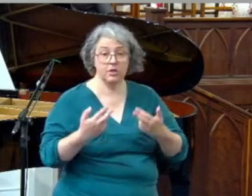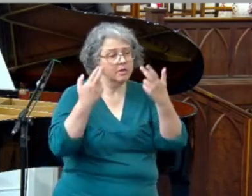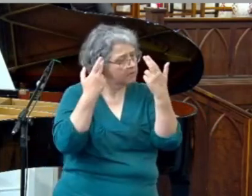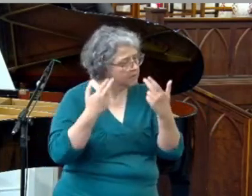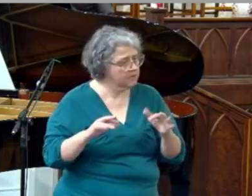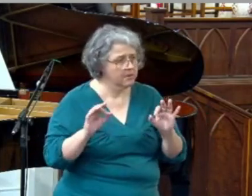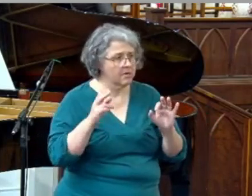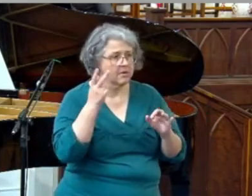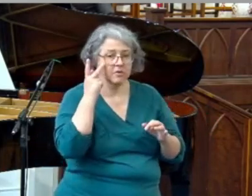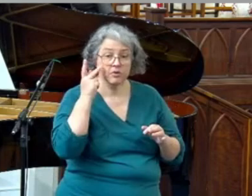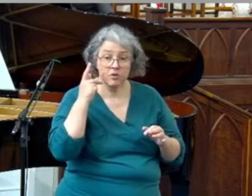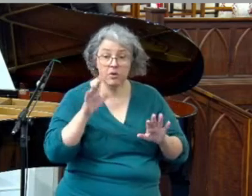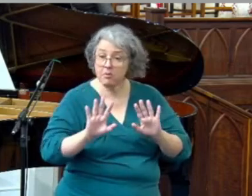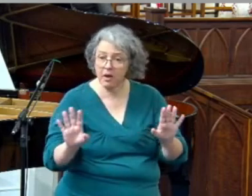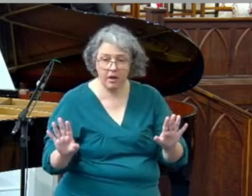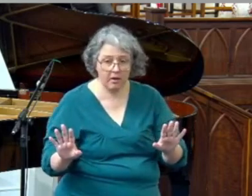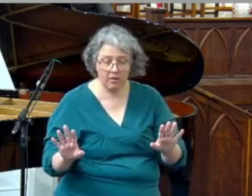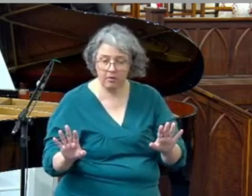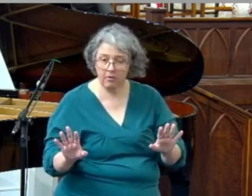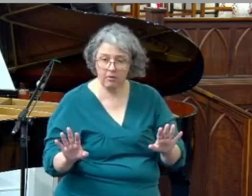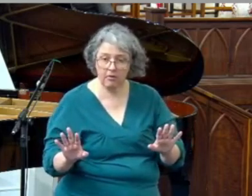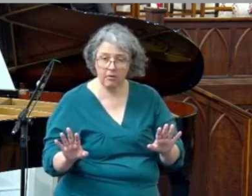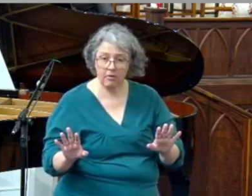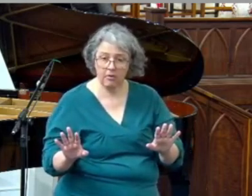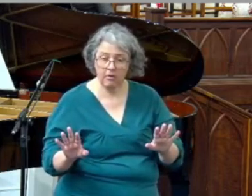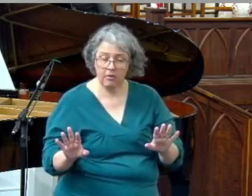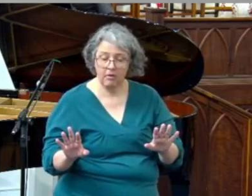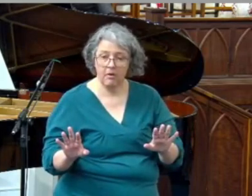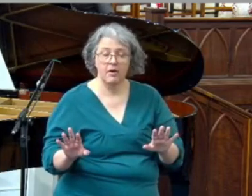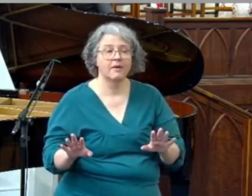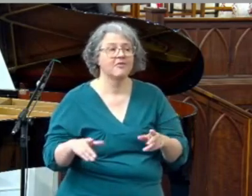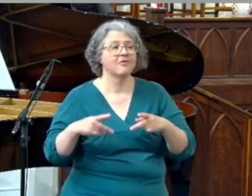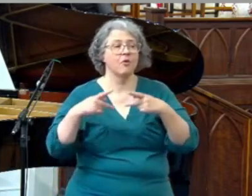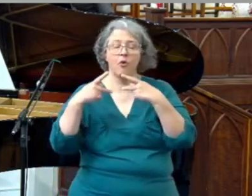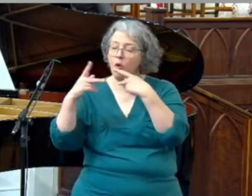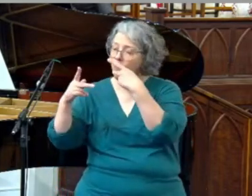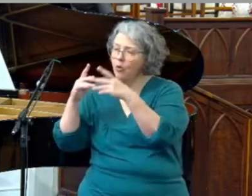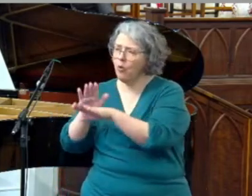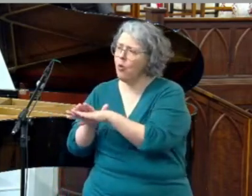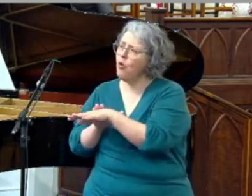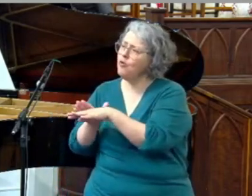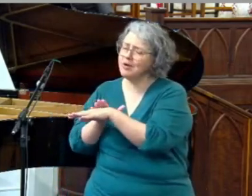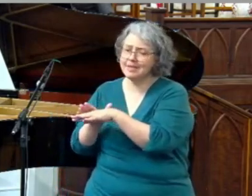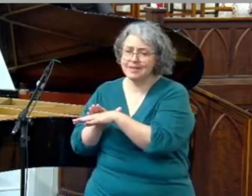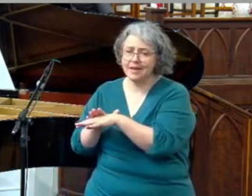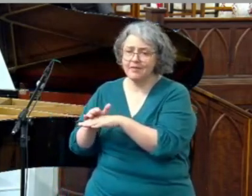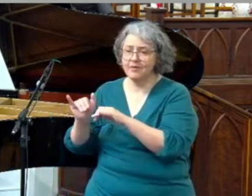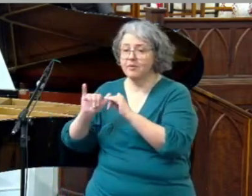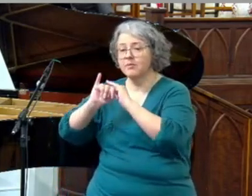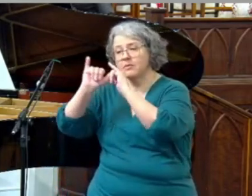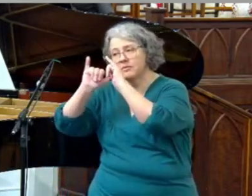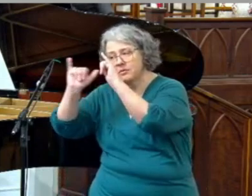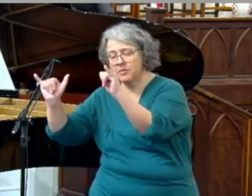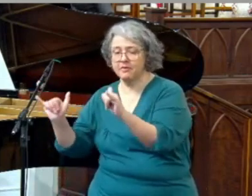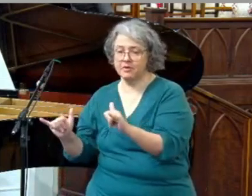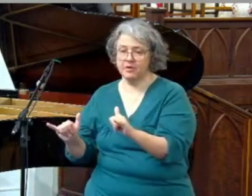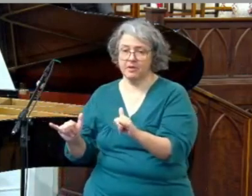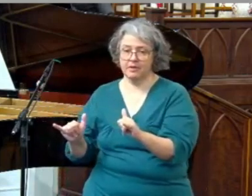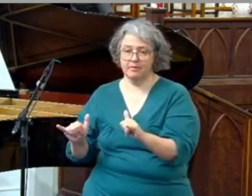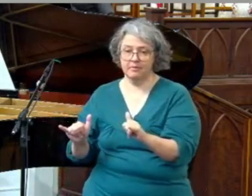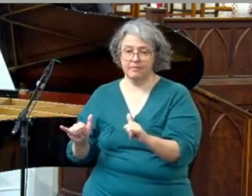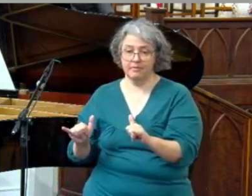normalmente, como estilo de vida, se envolvem em conversas para compartilhar o Evangelho.